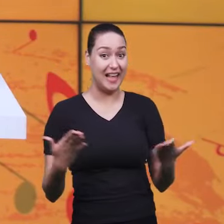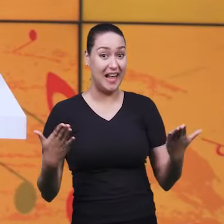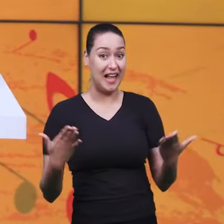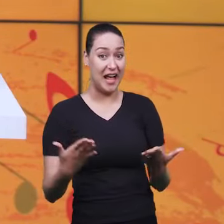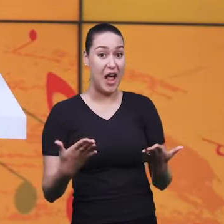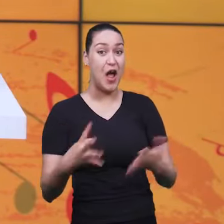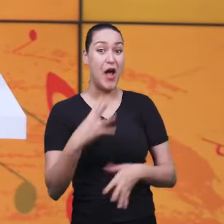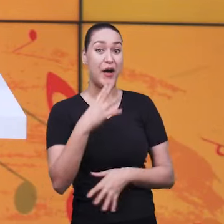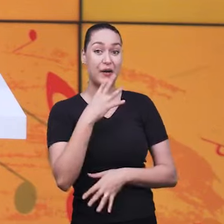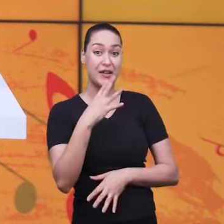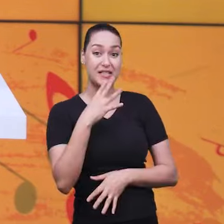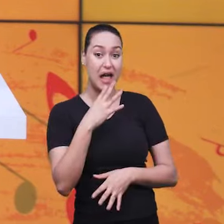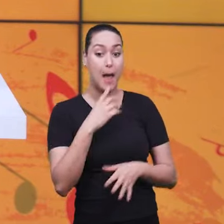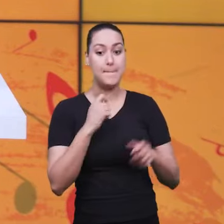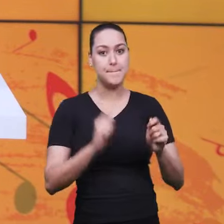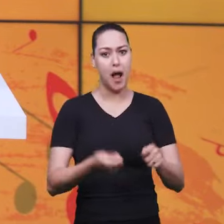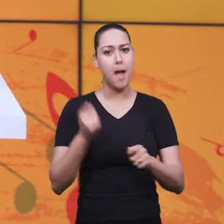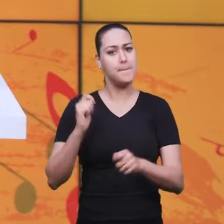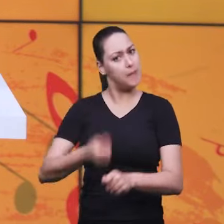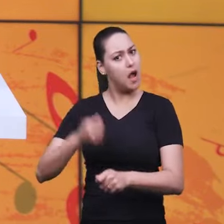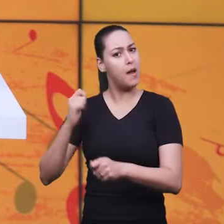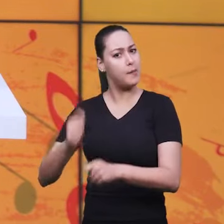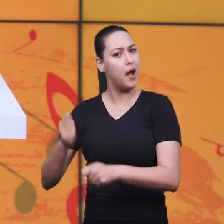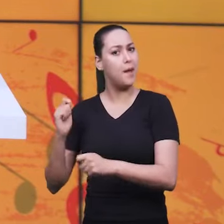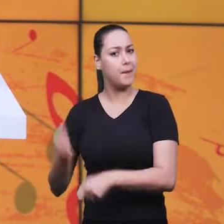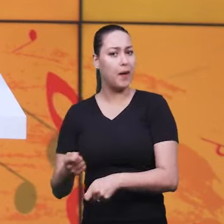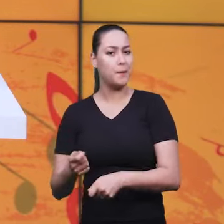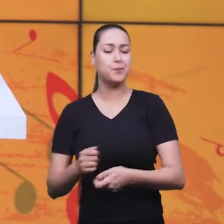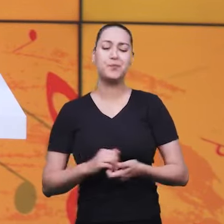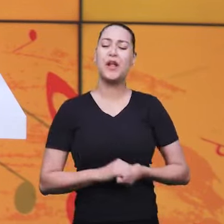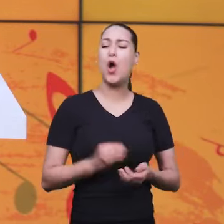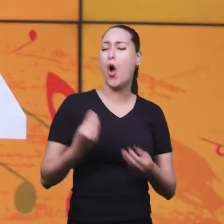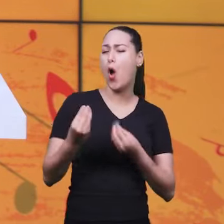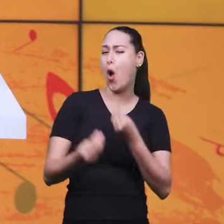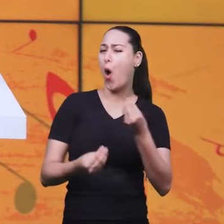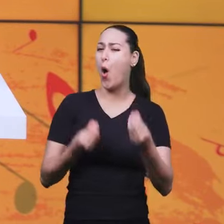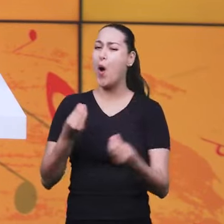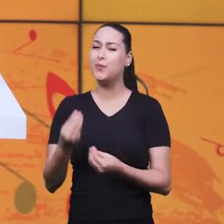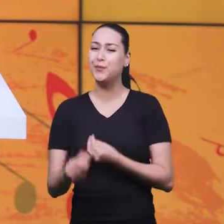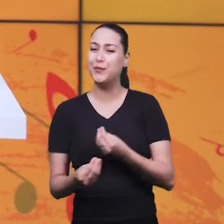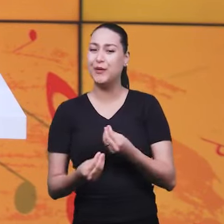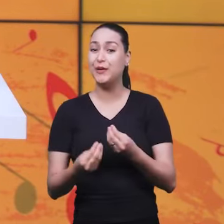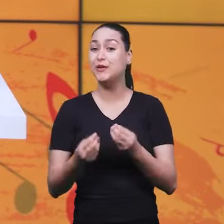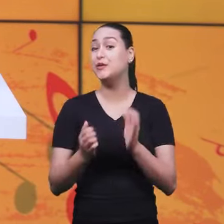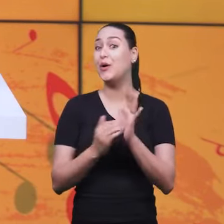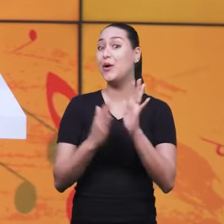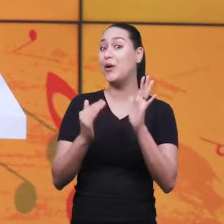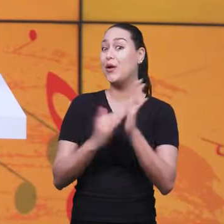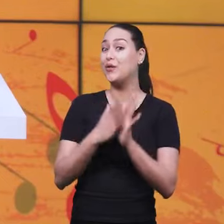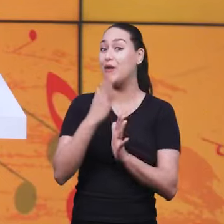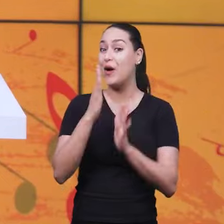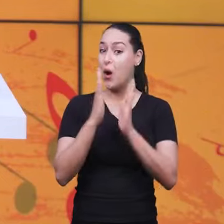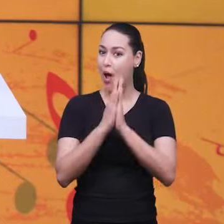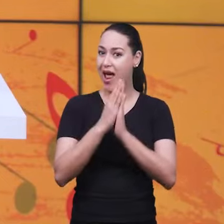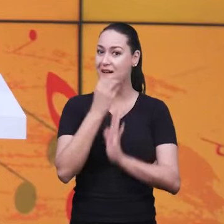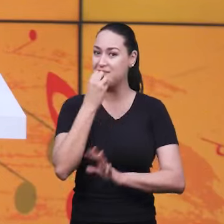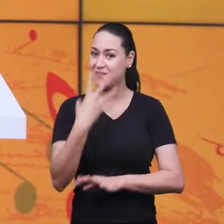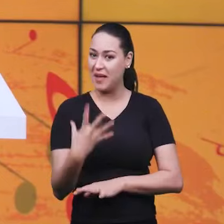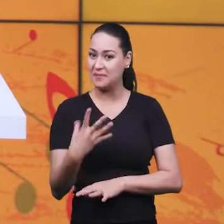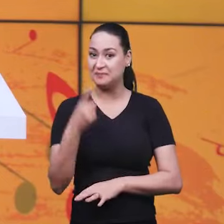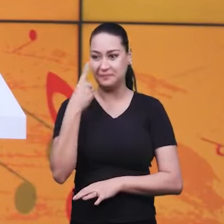direto conhecer os ritmos. Como nós vamos tocar este instrumento no louvor Orar Faz